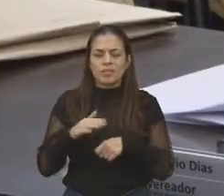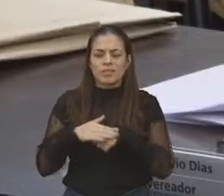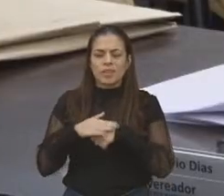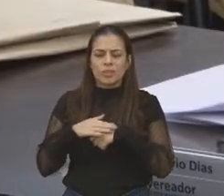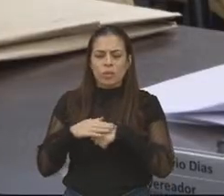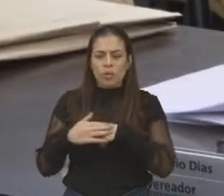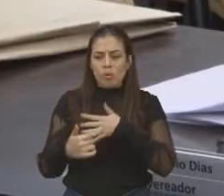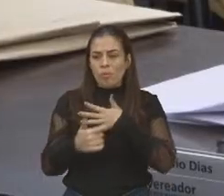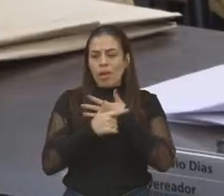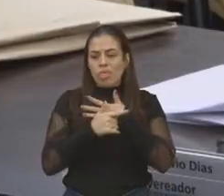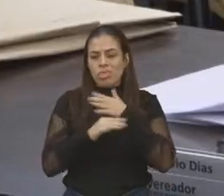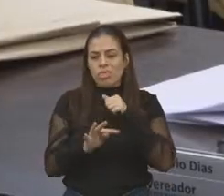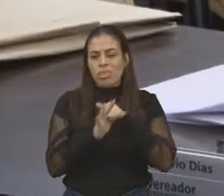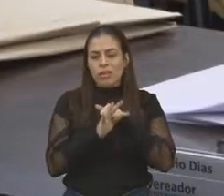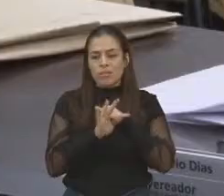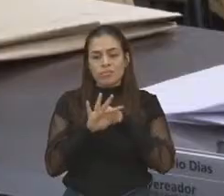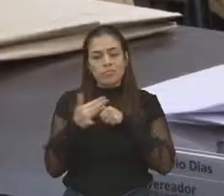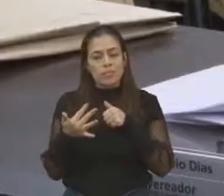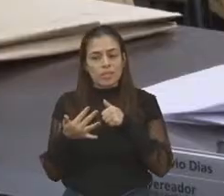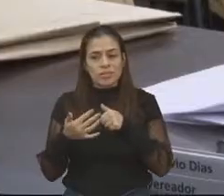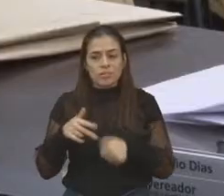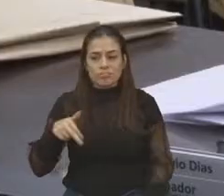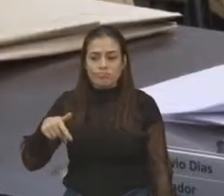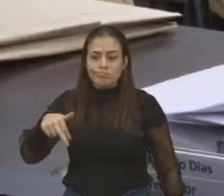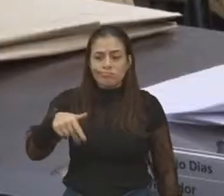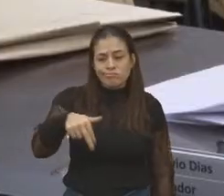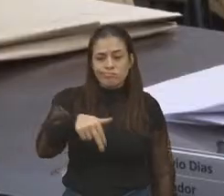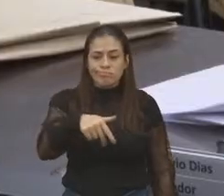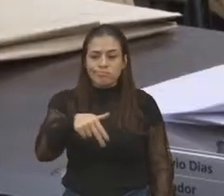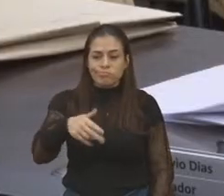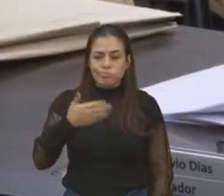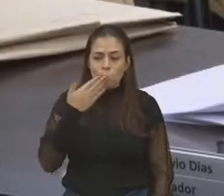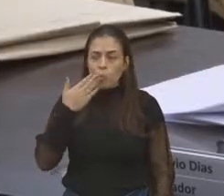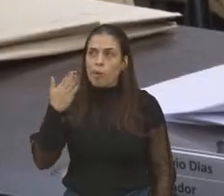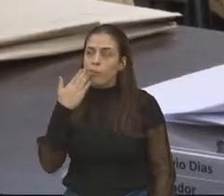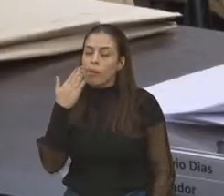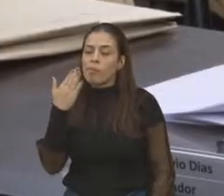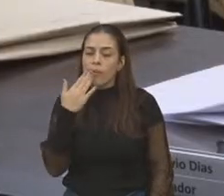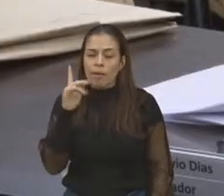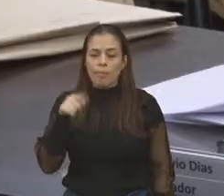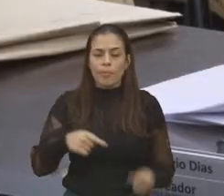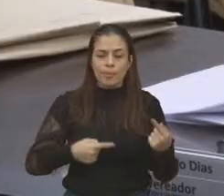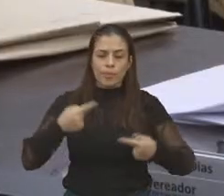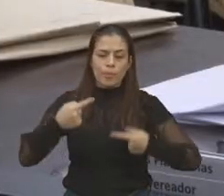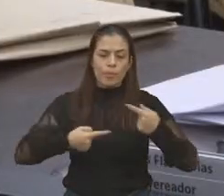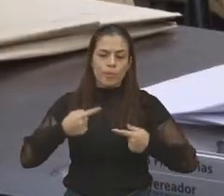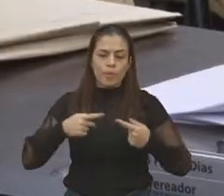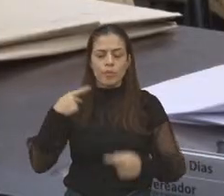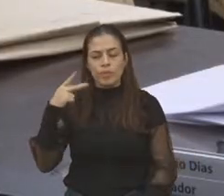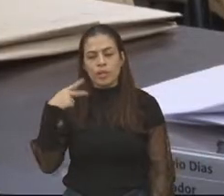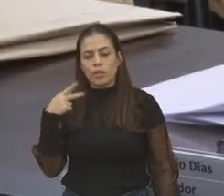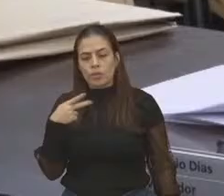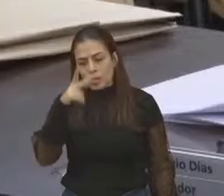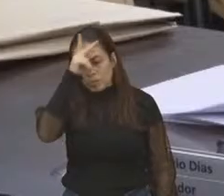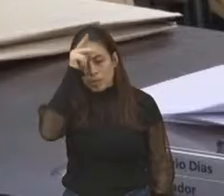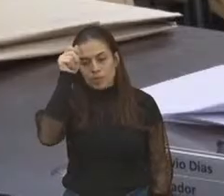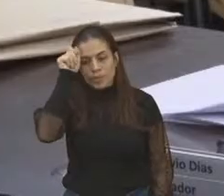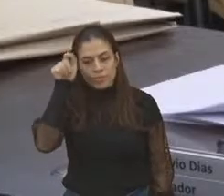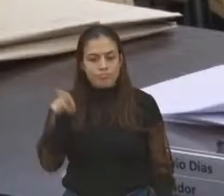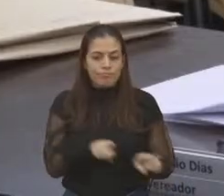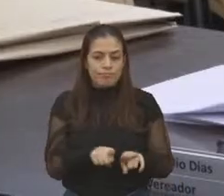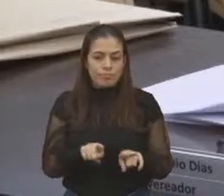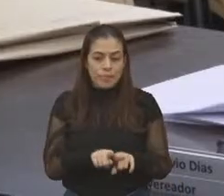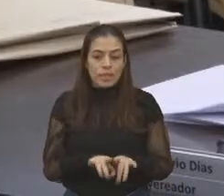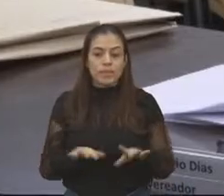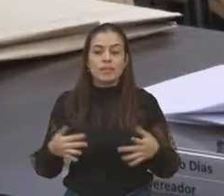excelentemente técnico, mas quem sai às ruas prometendo as coisas para as pessoas são os políticos, né? São os vereadores e prefeito.